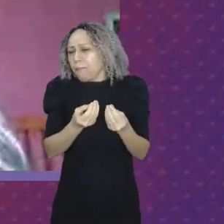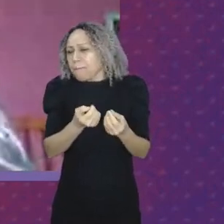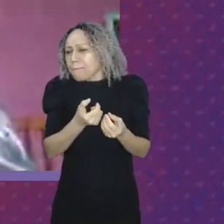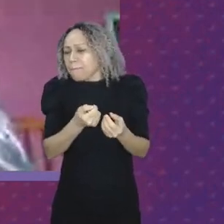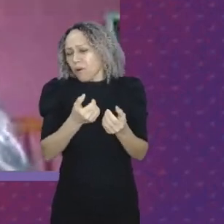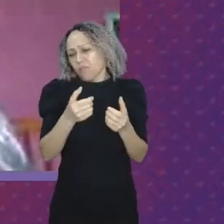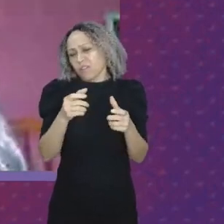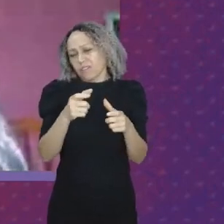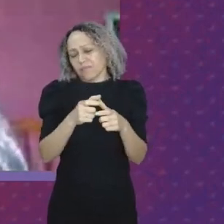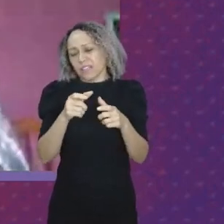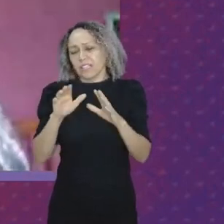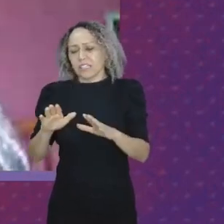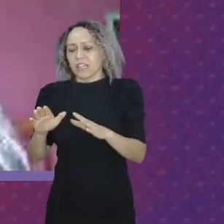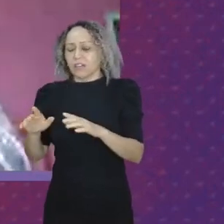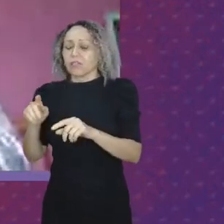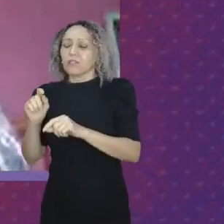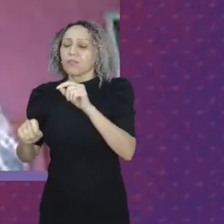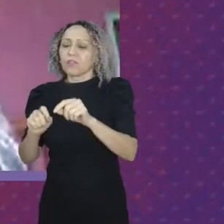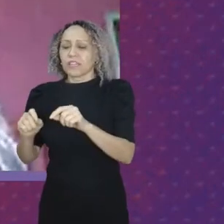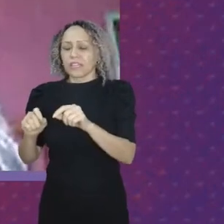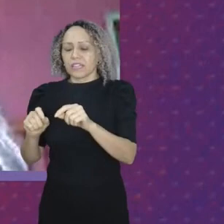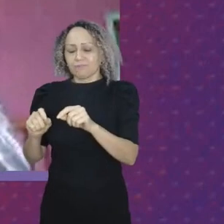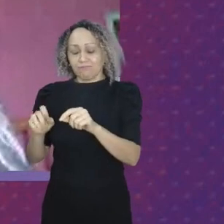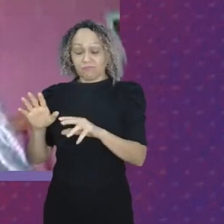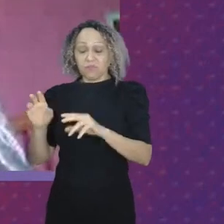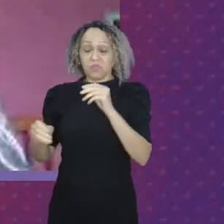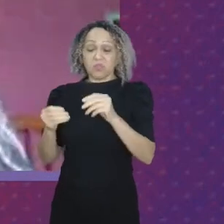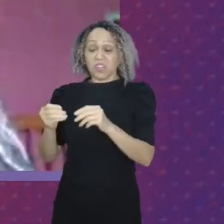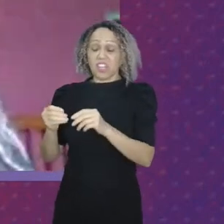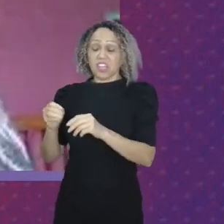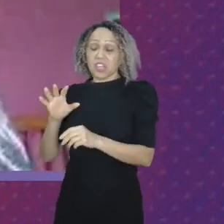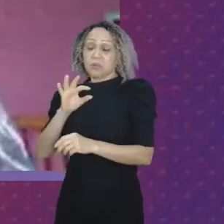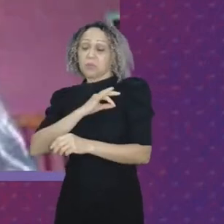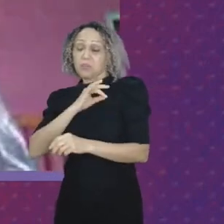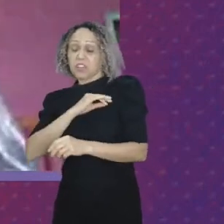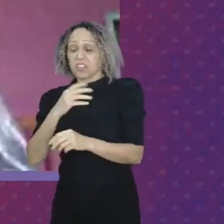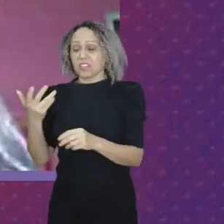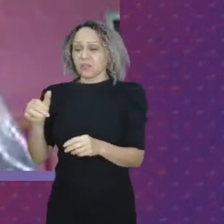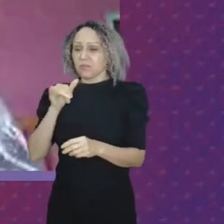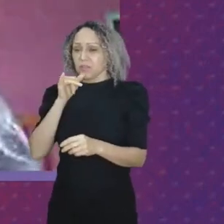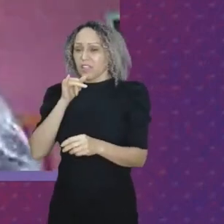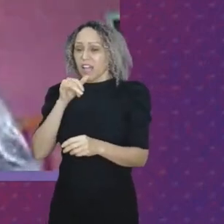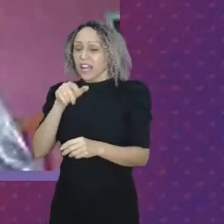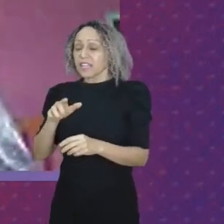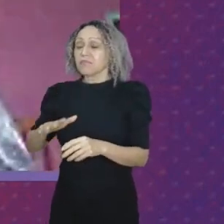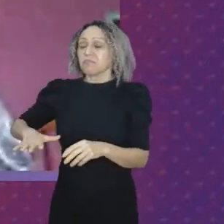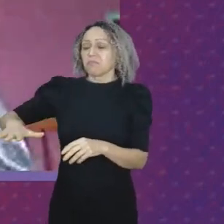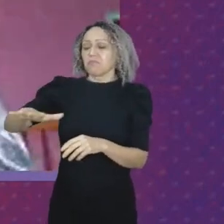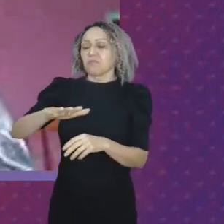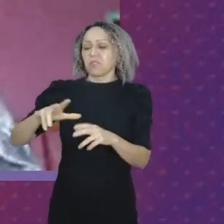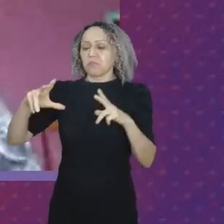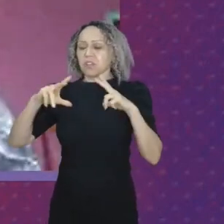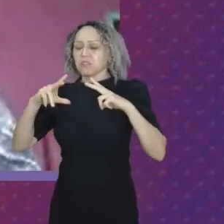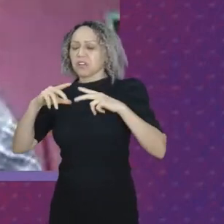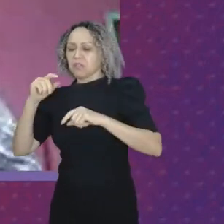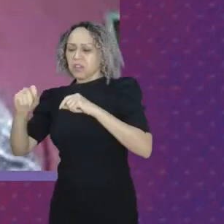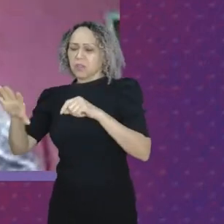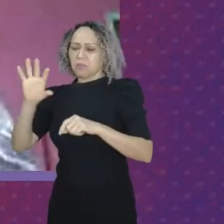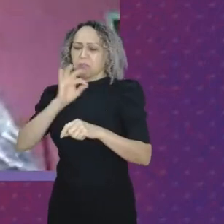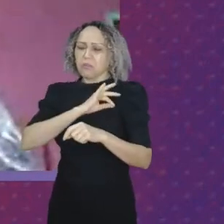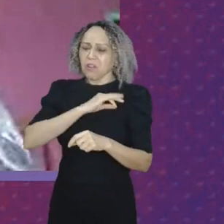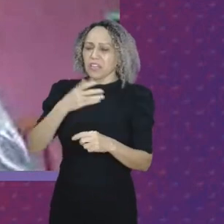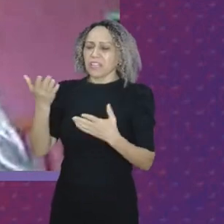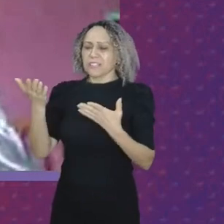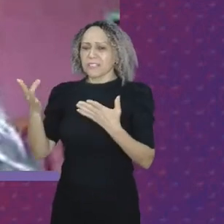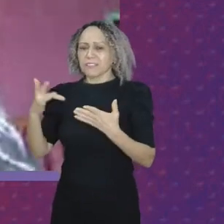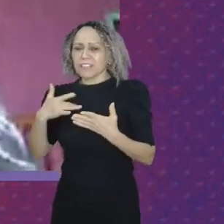são a construção de polícias particulares, de polícias particularizadas, que a gente volte para um estado para